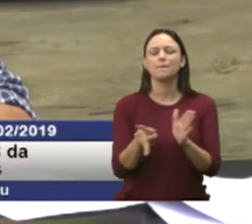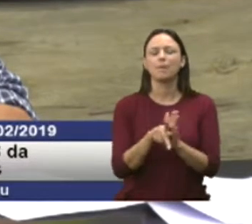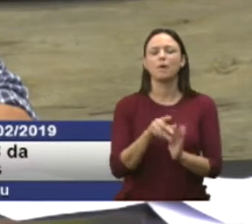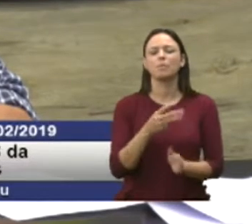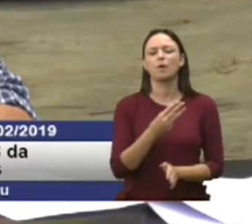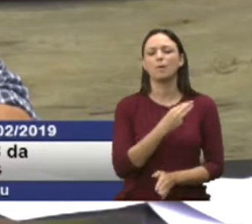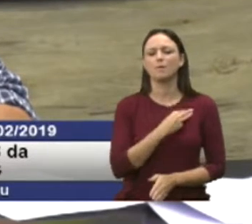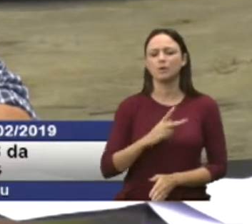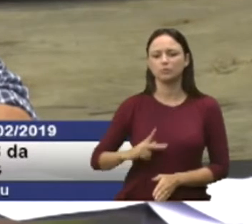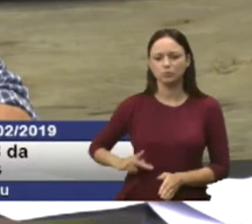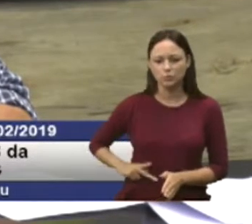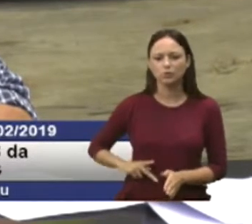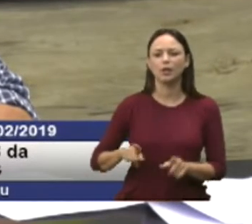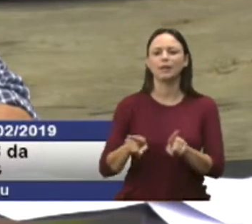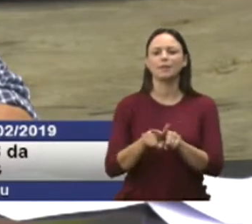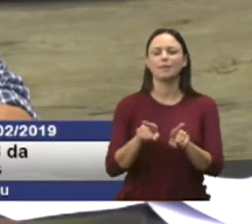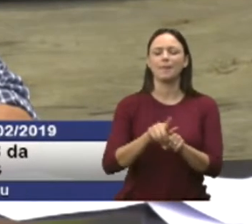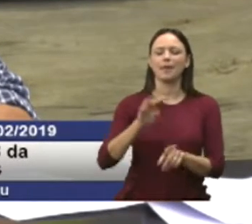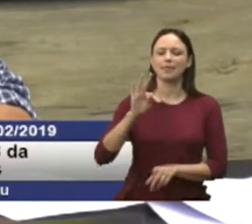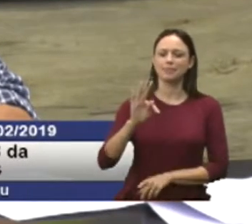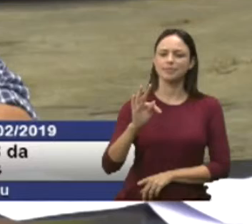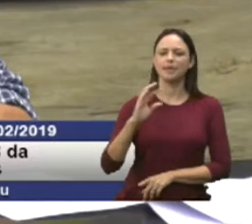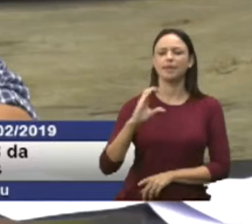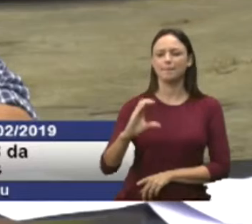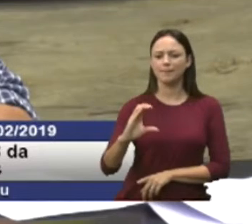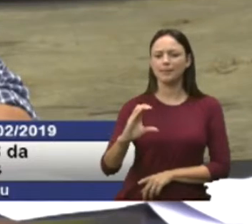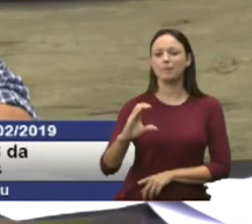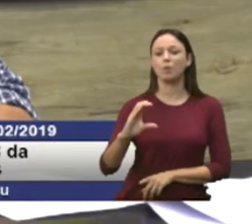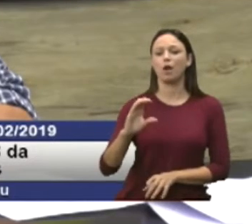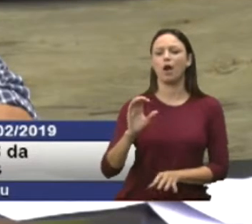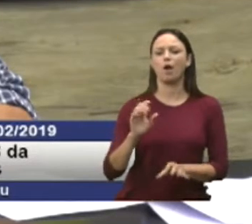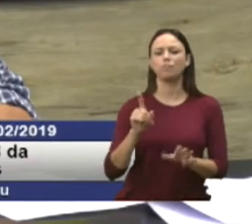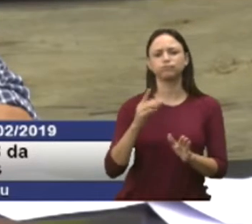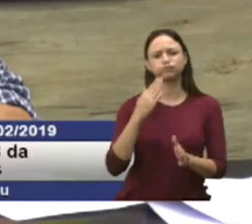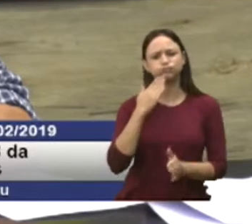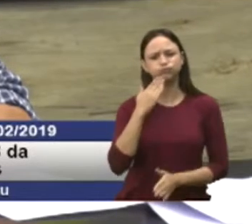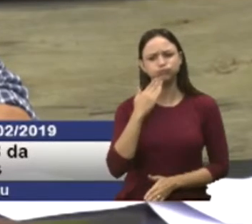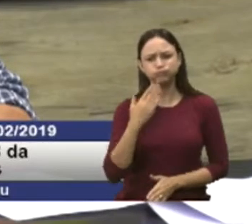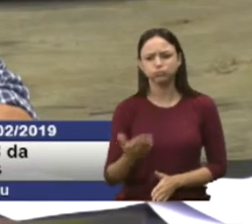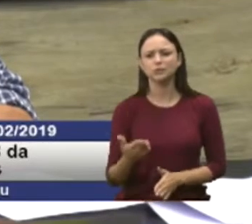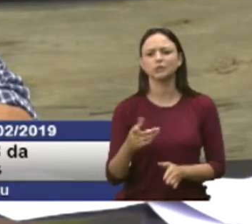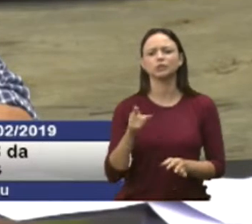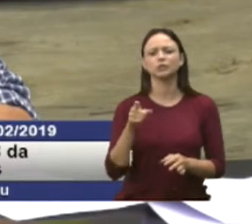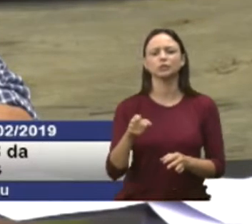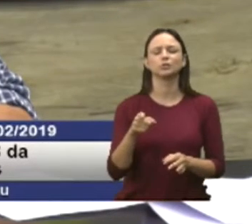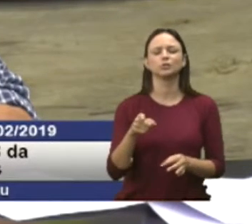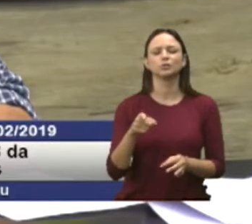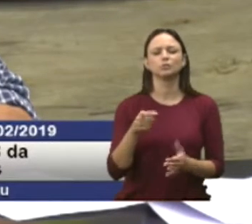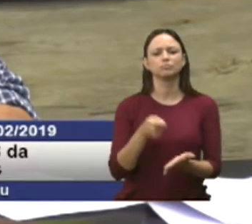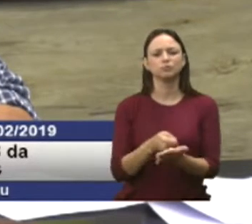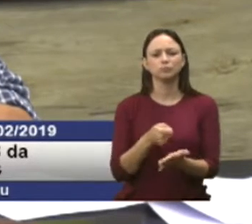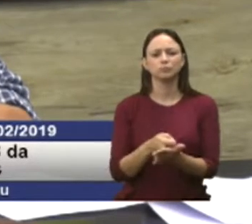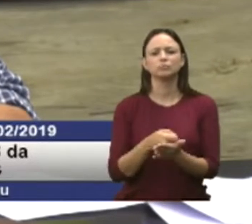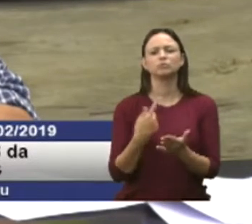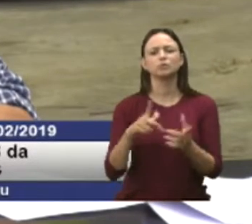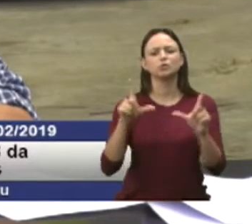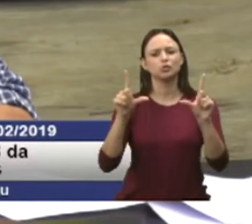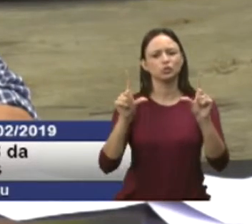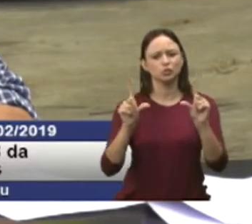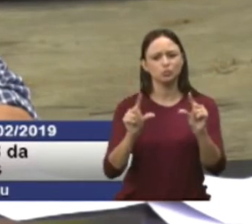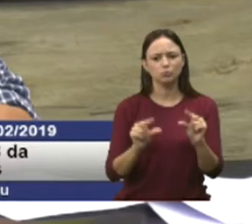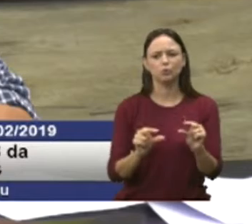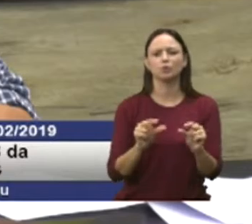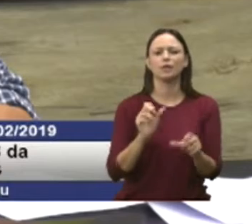e o Tribunal de Contas pede que haja, né, a diminuição dos cargos